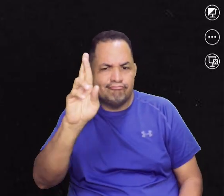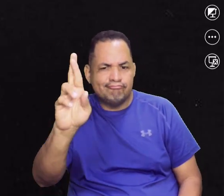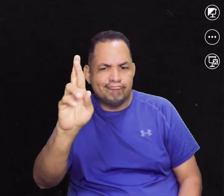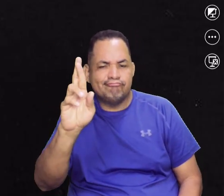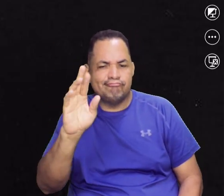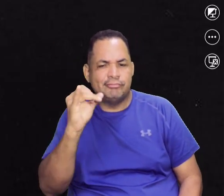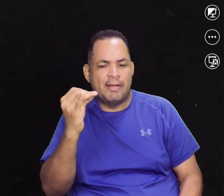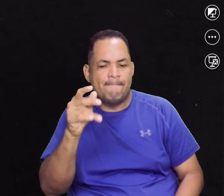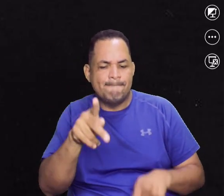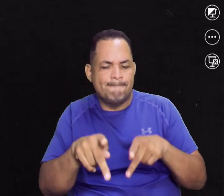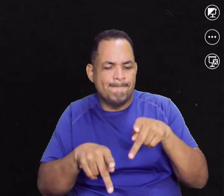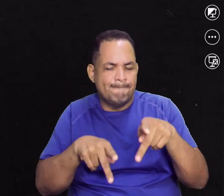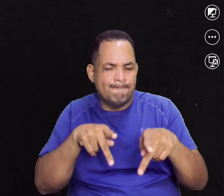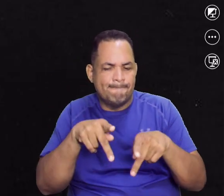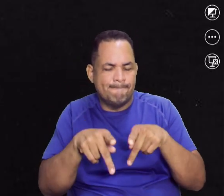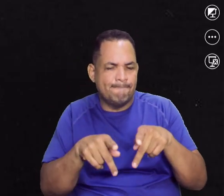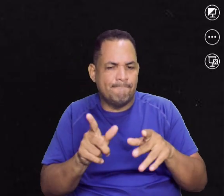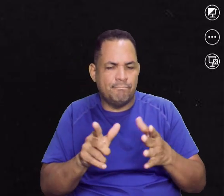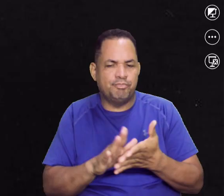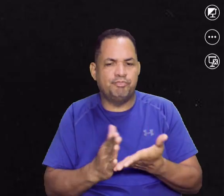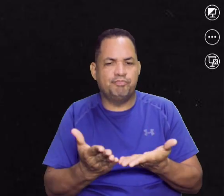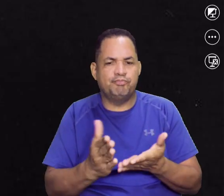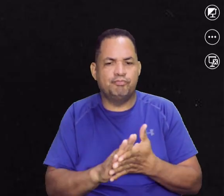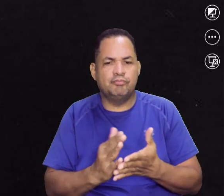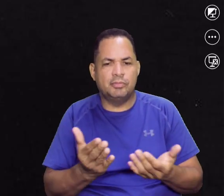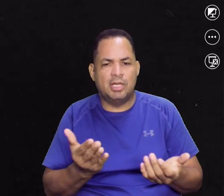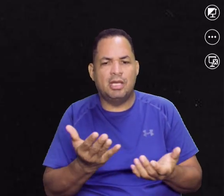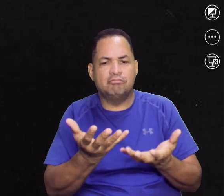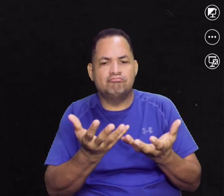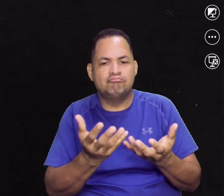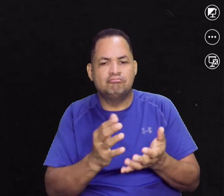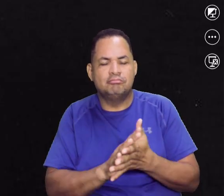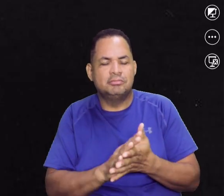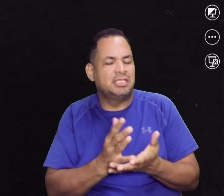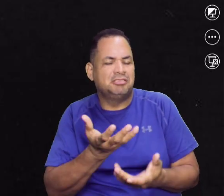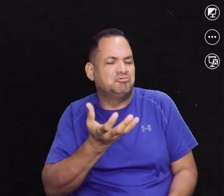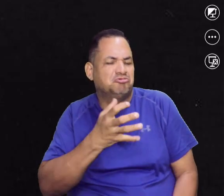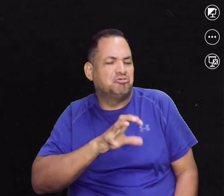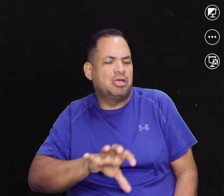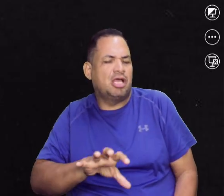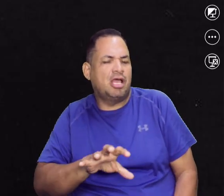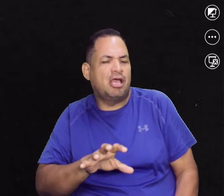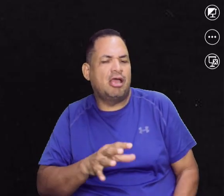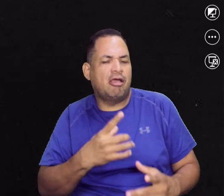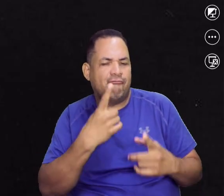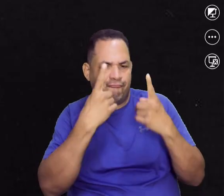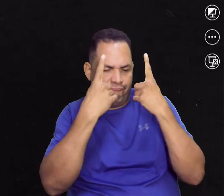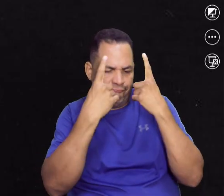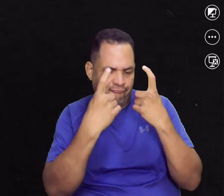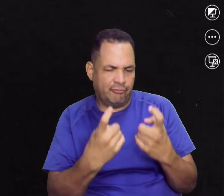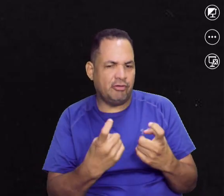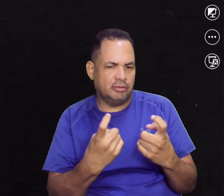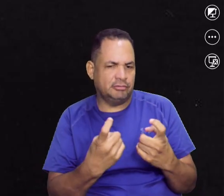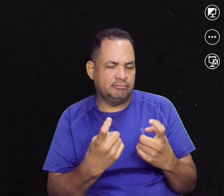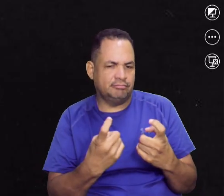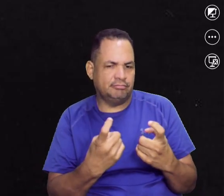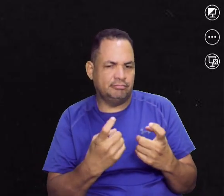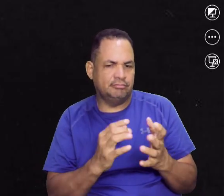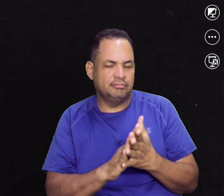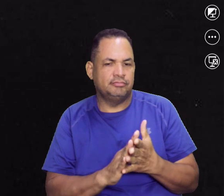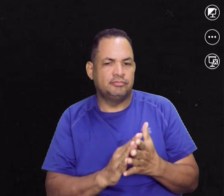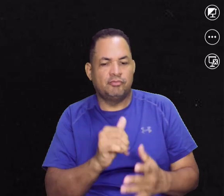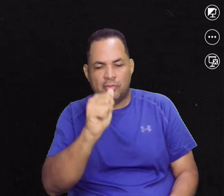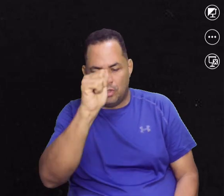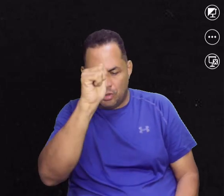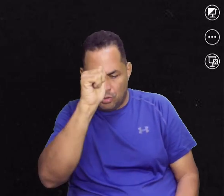líder muito popular, que ele vai ser adepto à não violência. Então, para o Gandhi, os